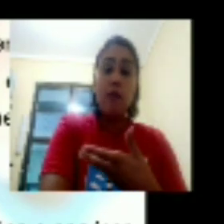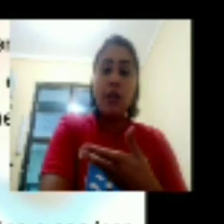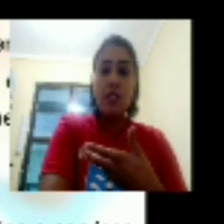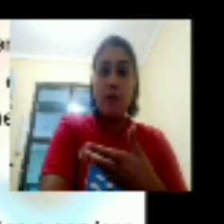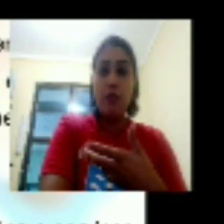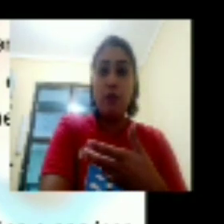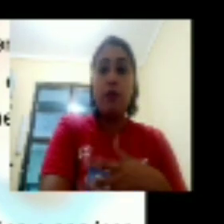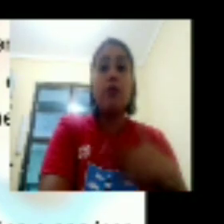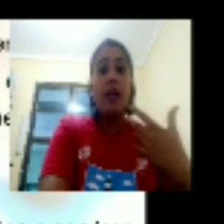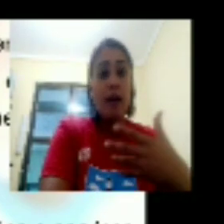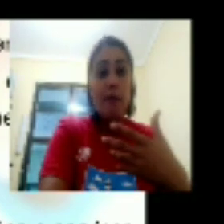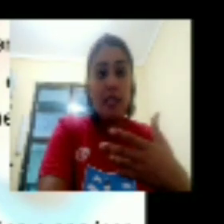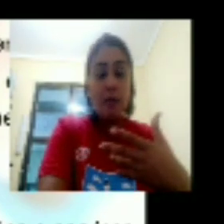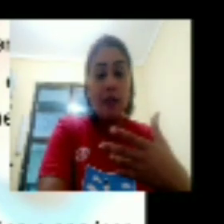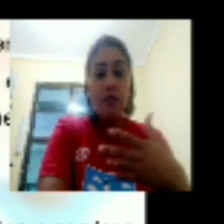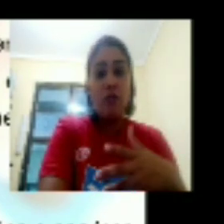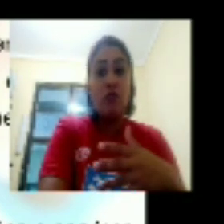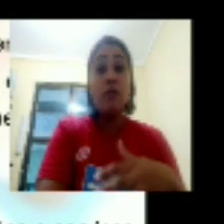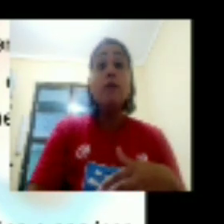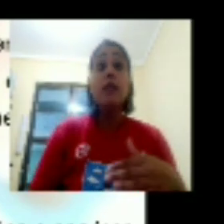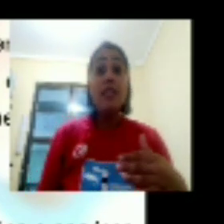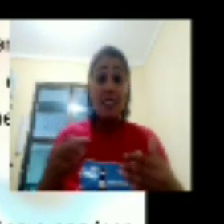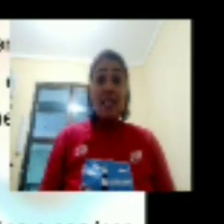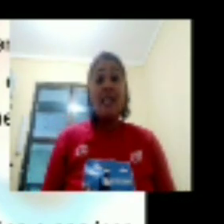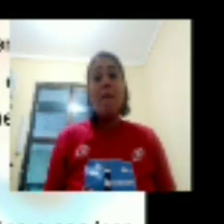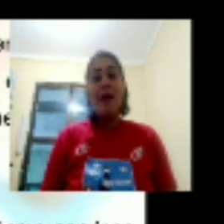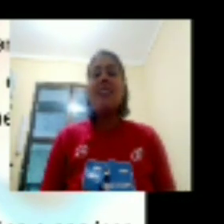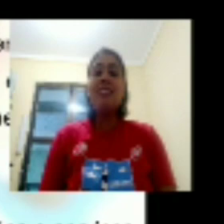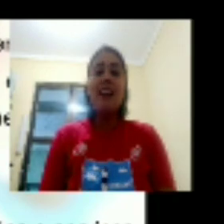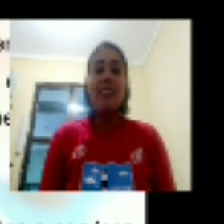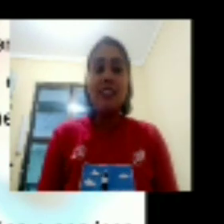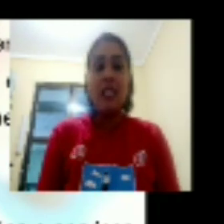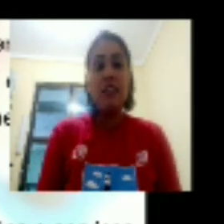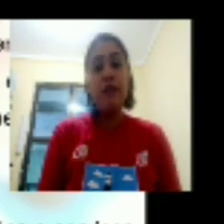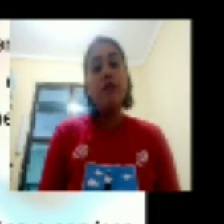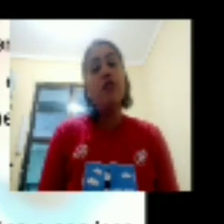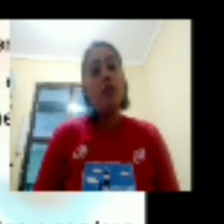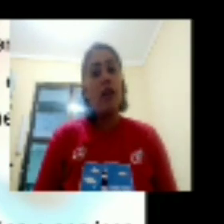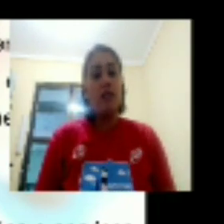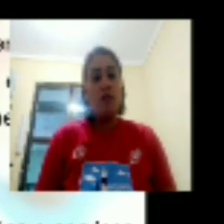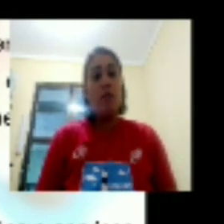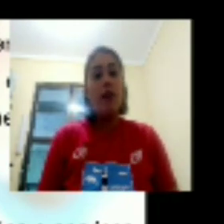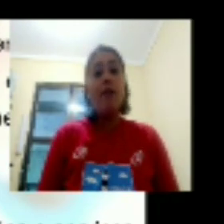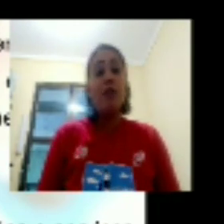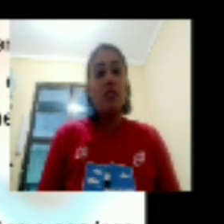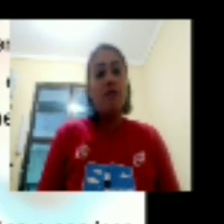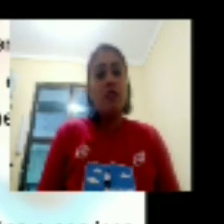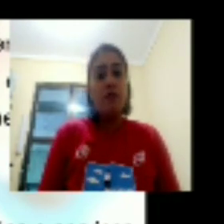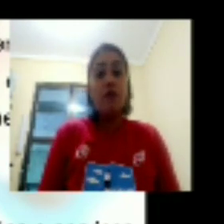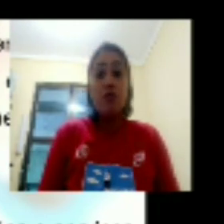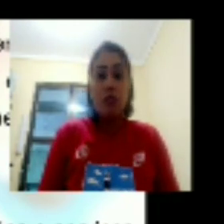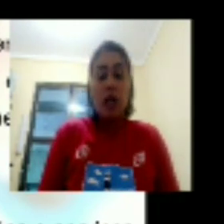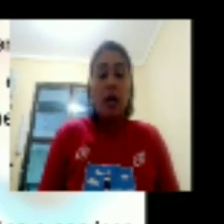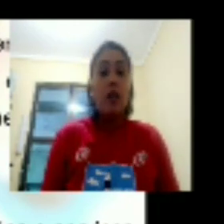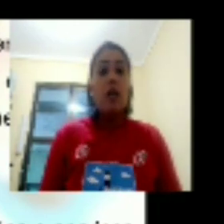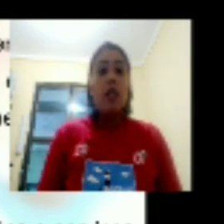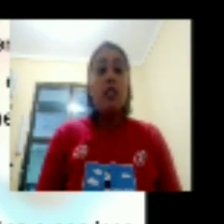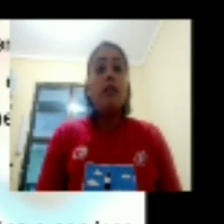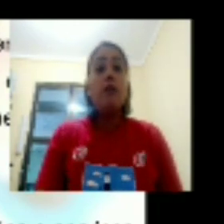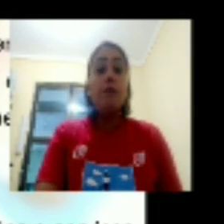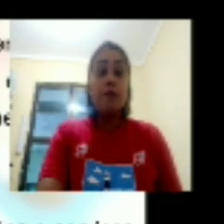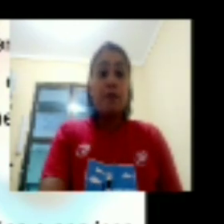que realmente é muito bom, que realmente é maravilhoso. E seria mais ainda se funcionasse como realmente deveria